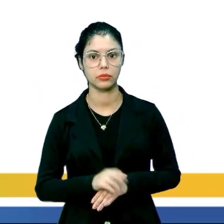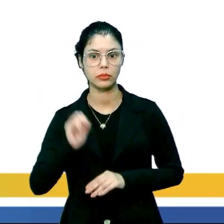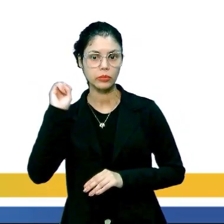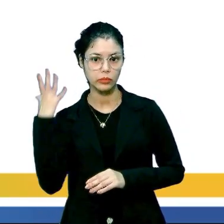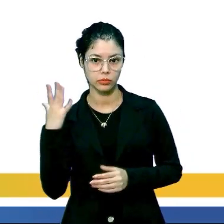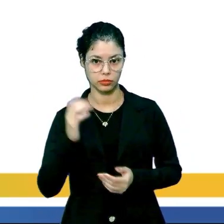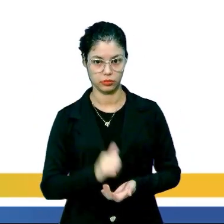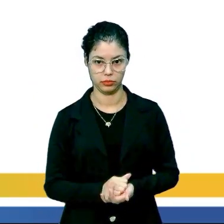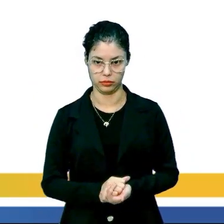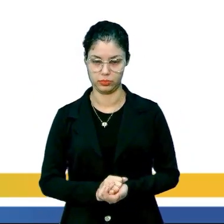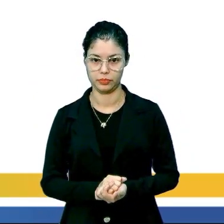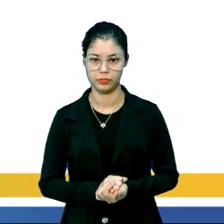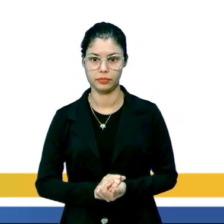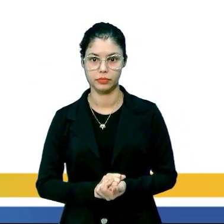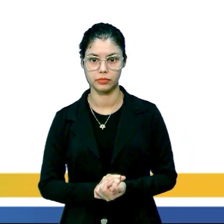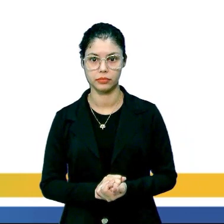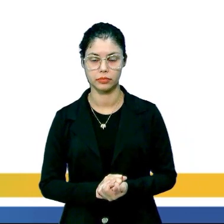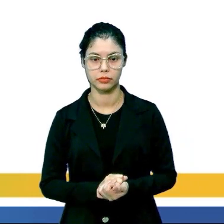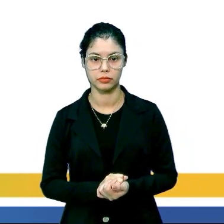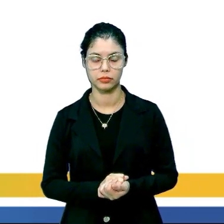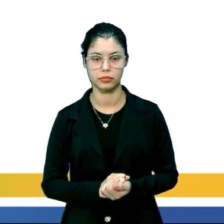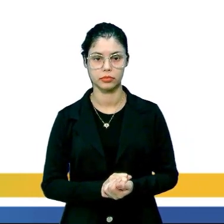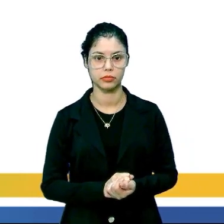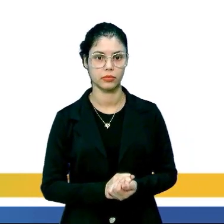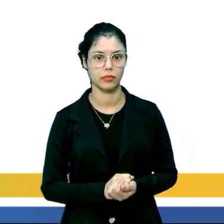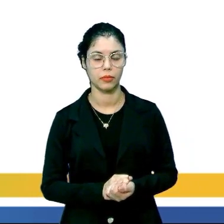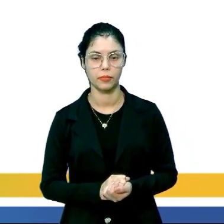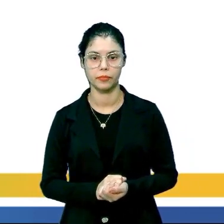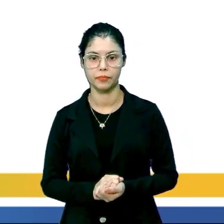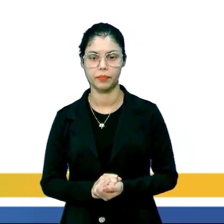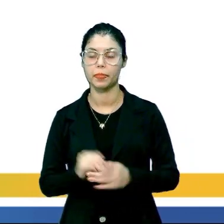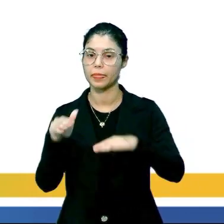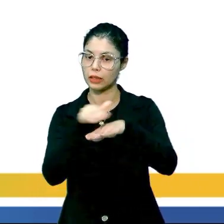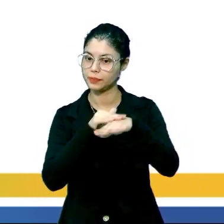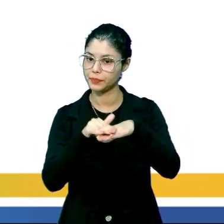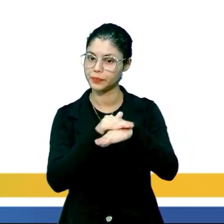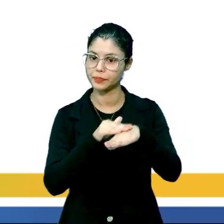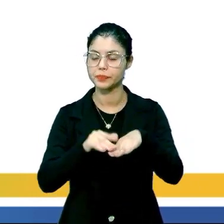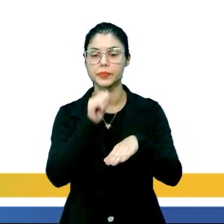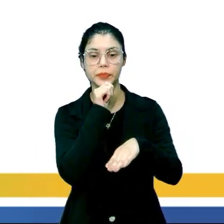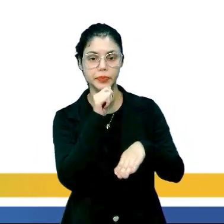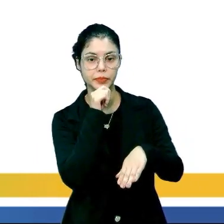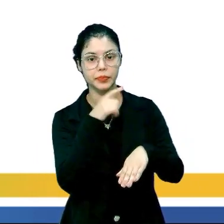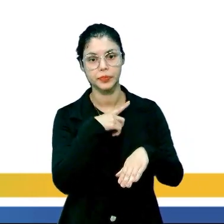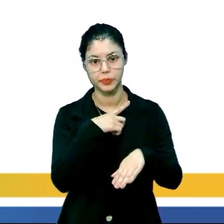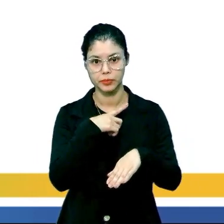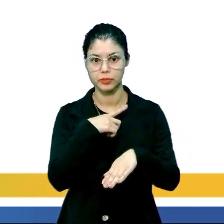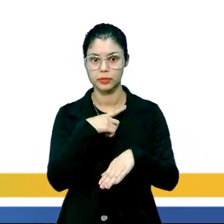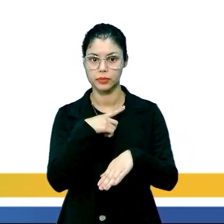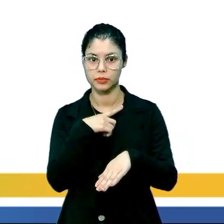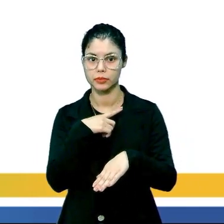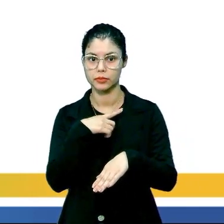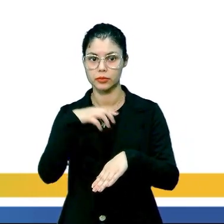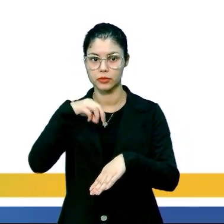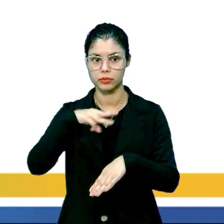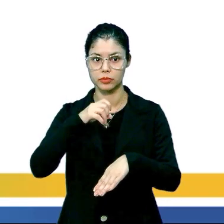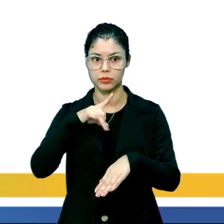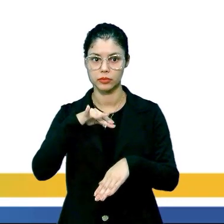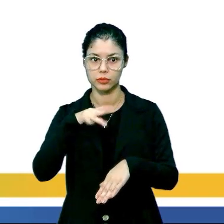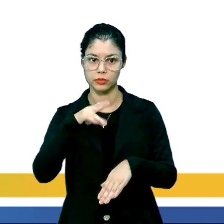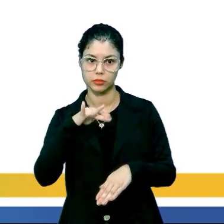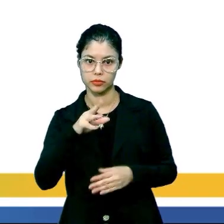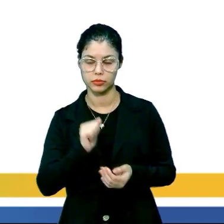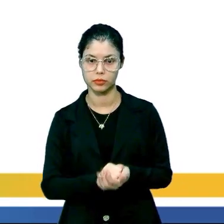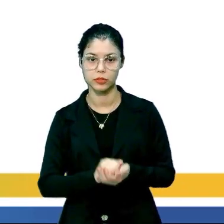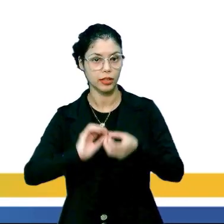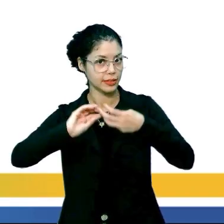está acontecendo? Nesses capilares, nesses tecidos, pessoal, a gente tem os monócitos,